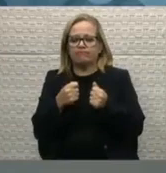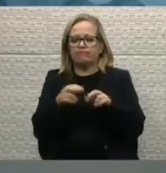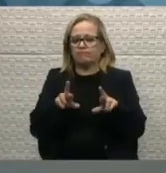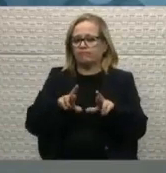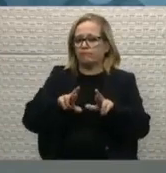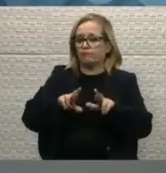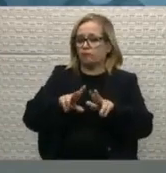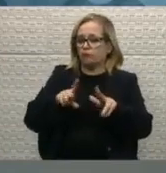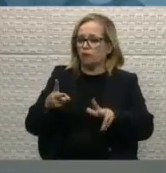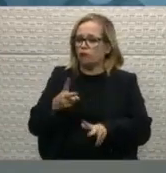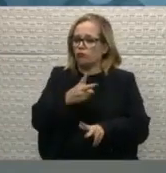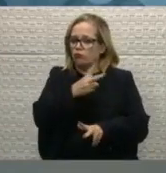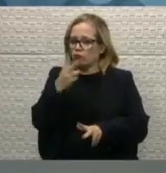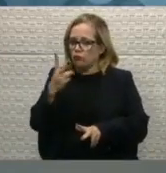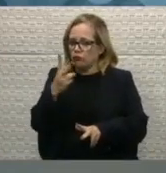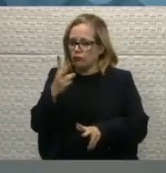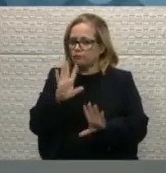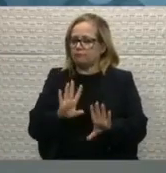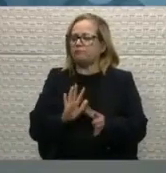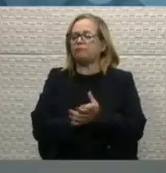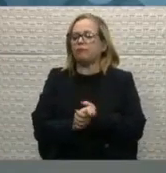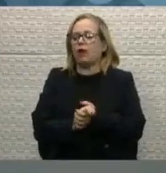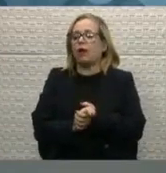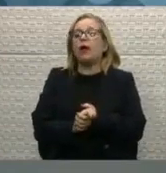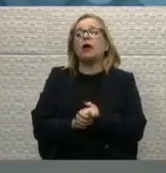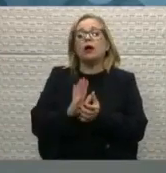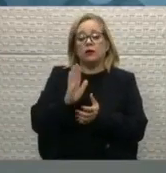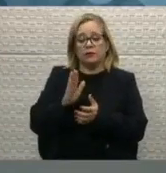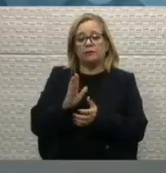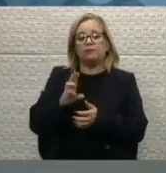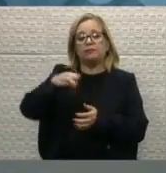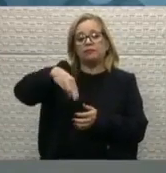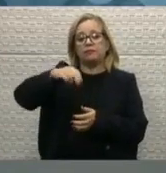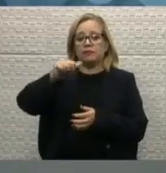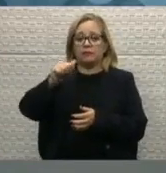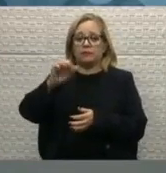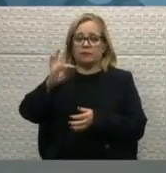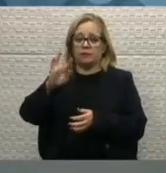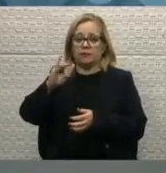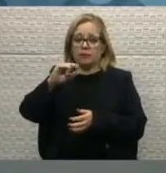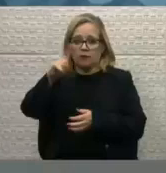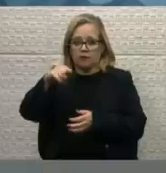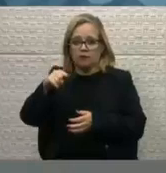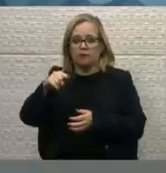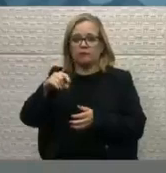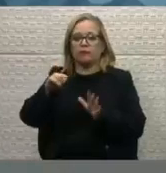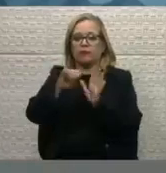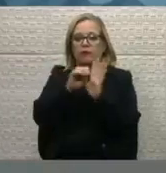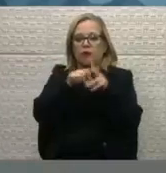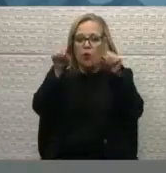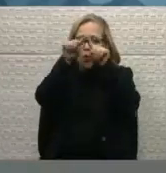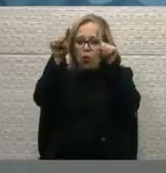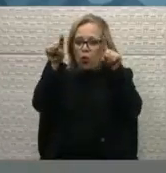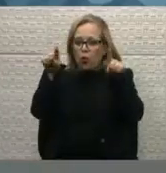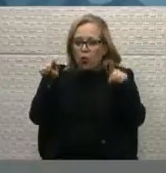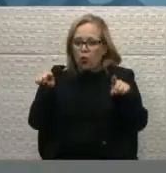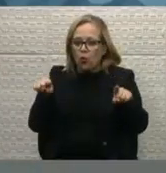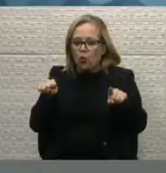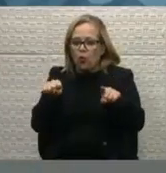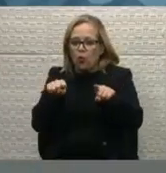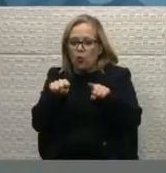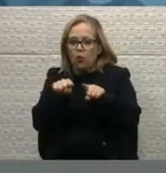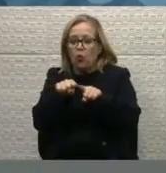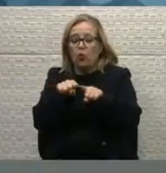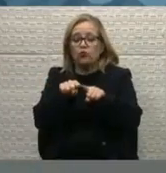diferenciar esses dois casos. A matriz identidade é aquela matriz quadrada em que os elementos da